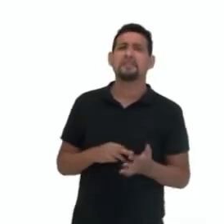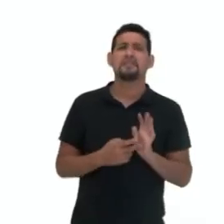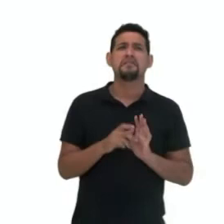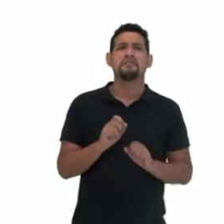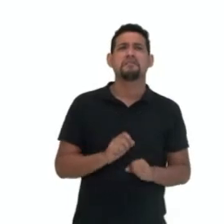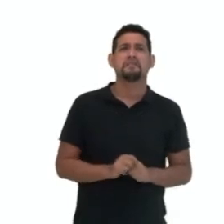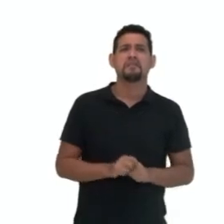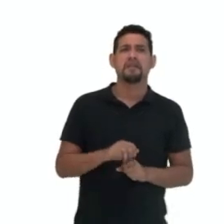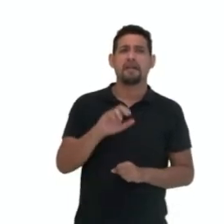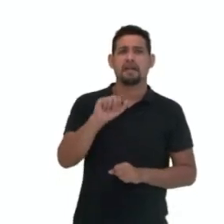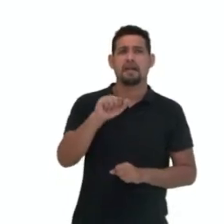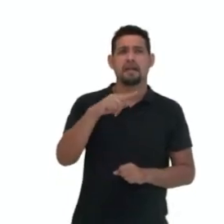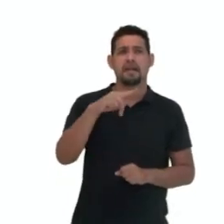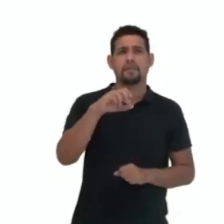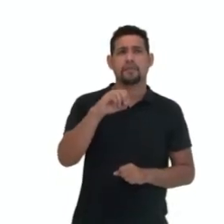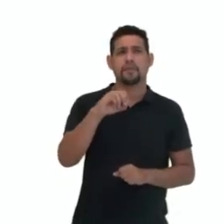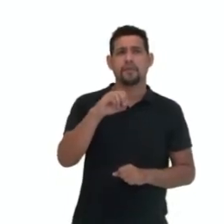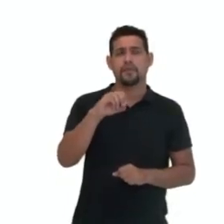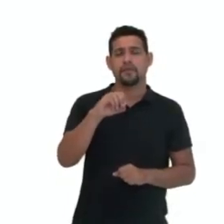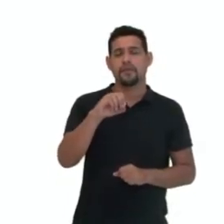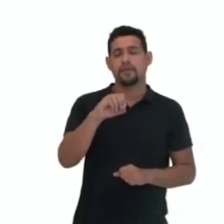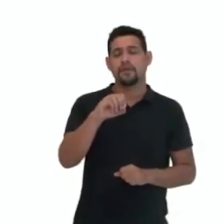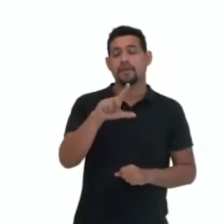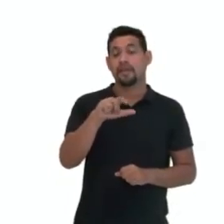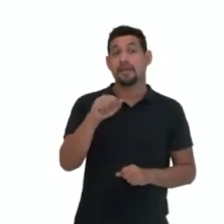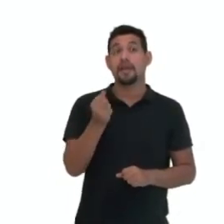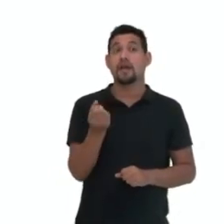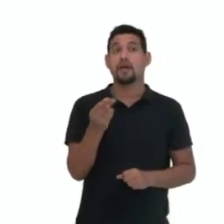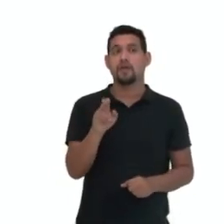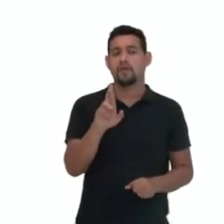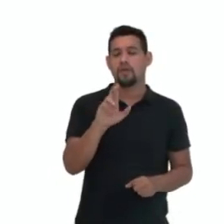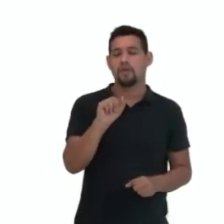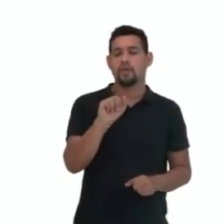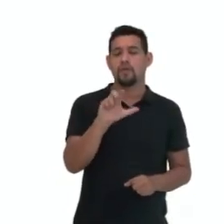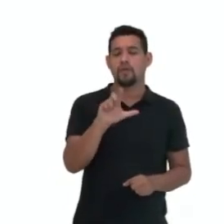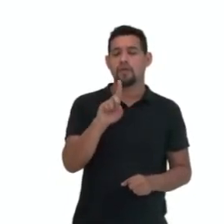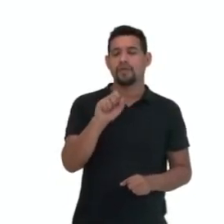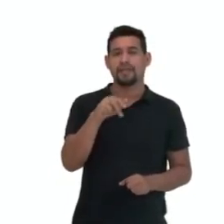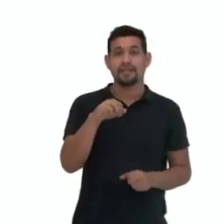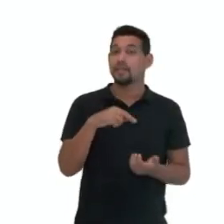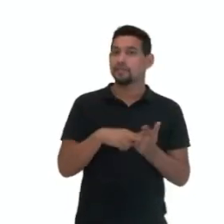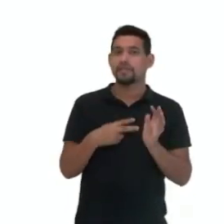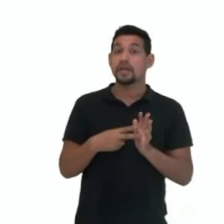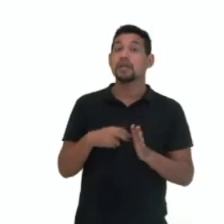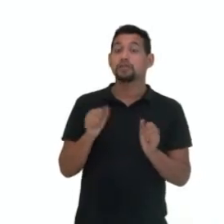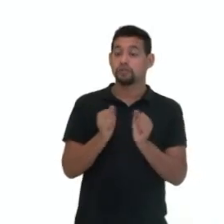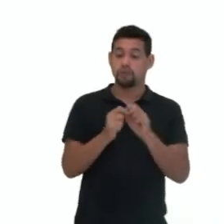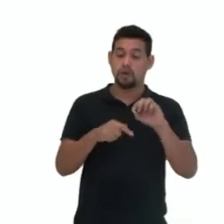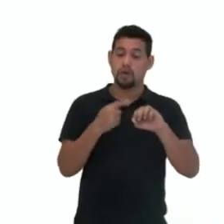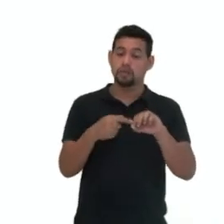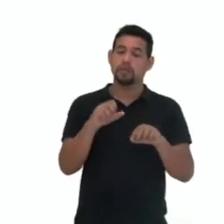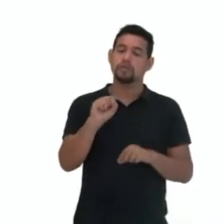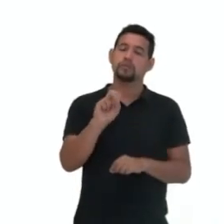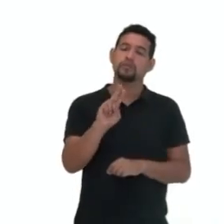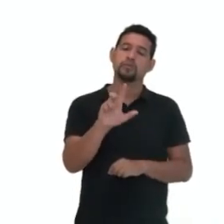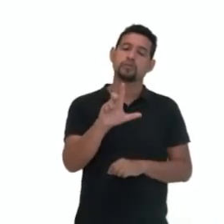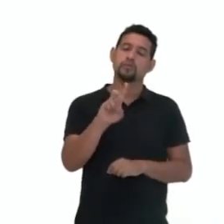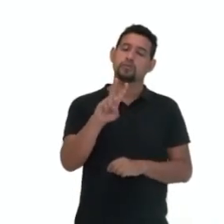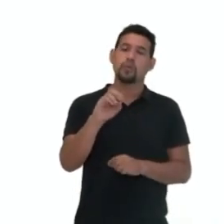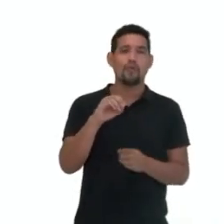a rodana, né? Que a gente fala, né? Que é a roda com um suco. Não é suco de laranja, suco de abacaxi, não, tá?